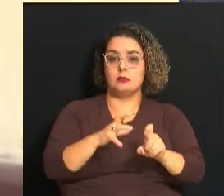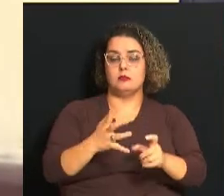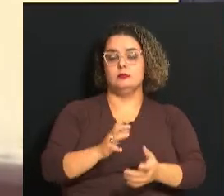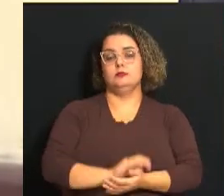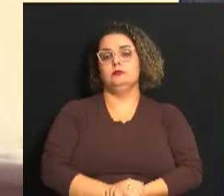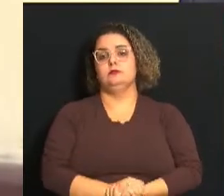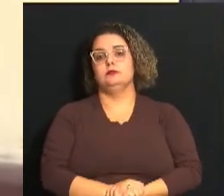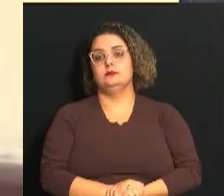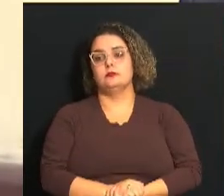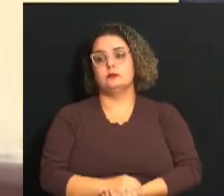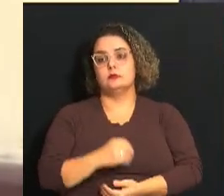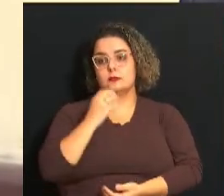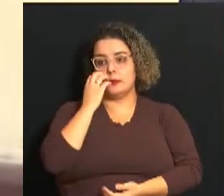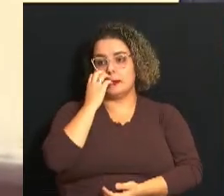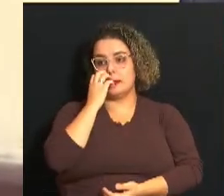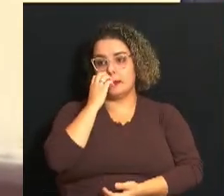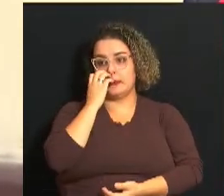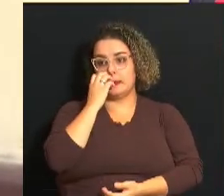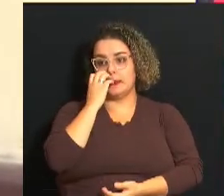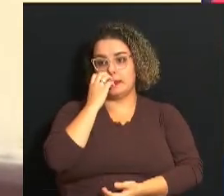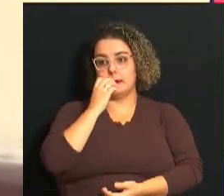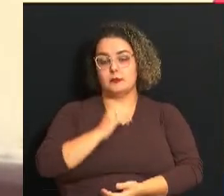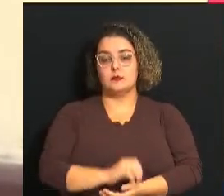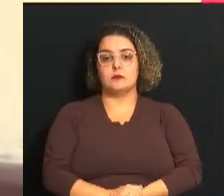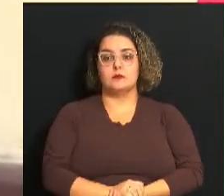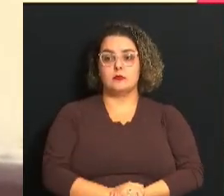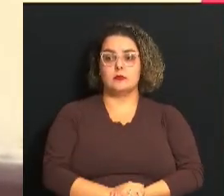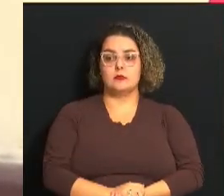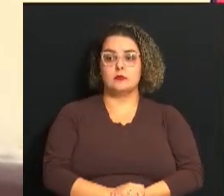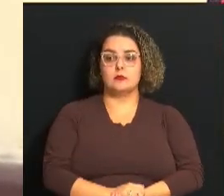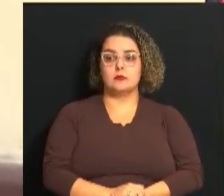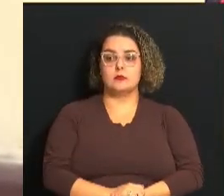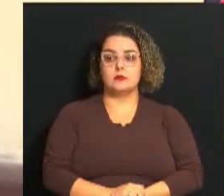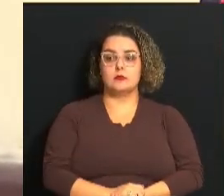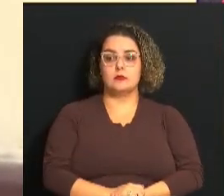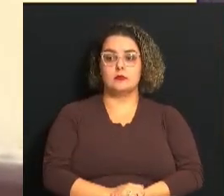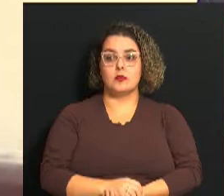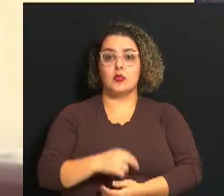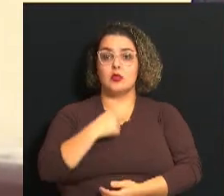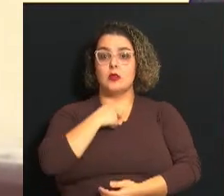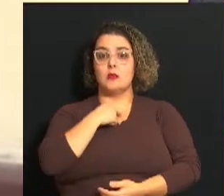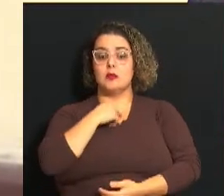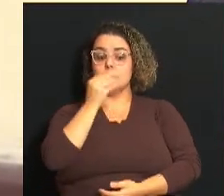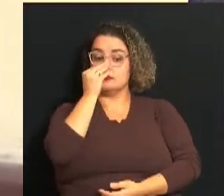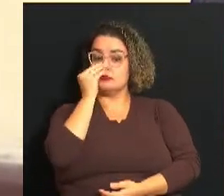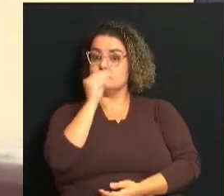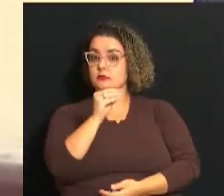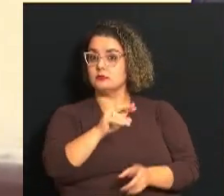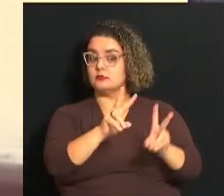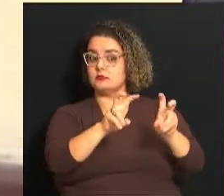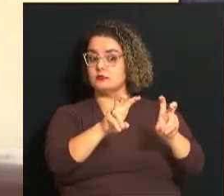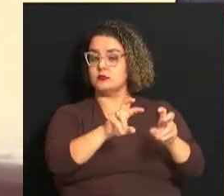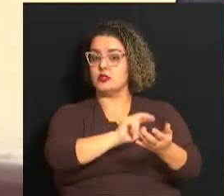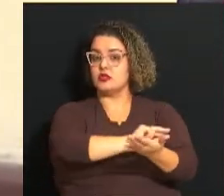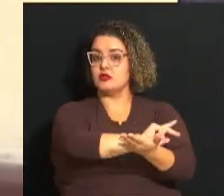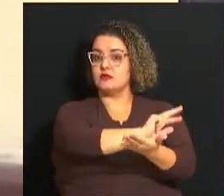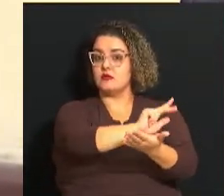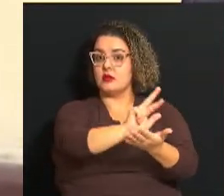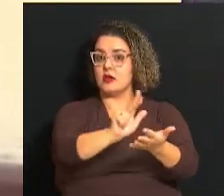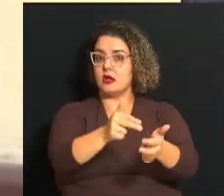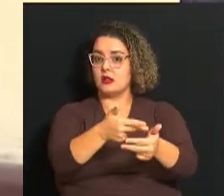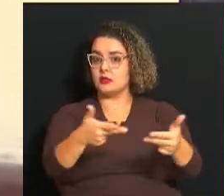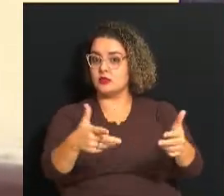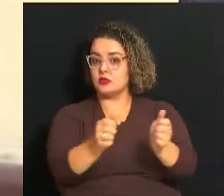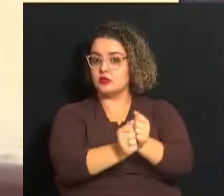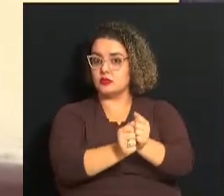não posso ignorar que trata-se de um termo é multidisciplinar é importante a gente